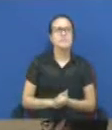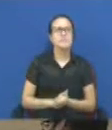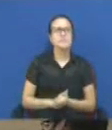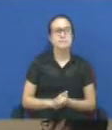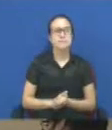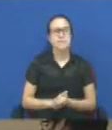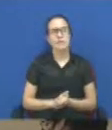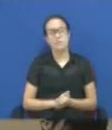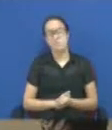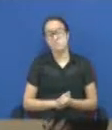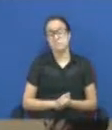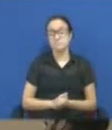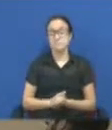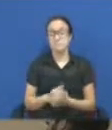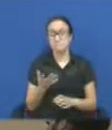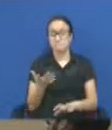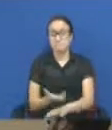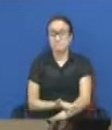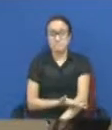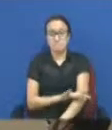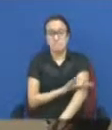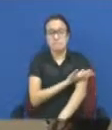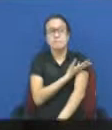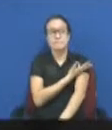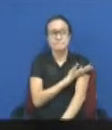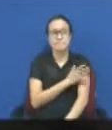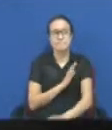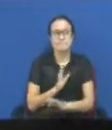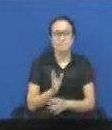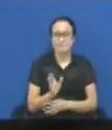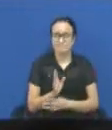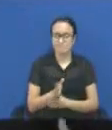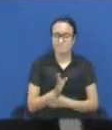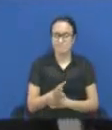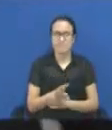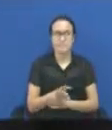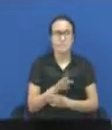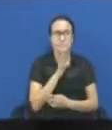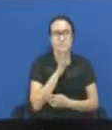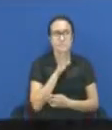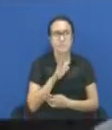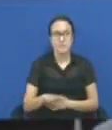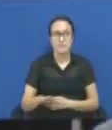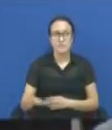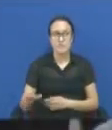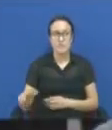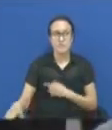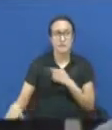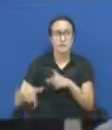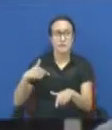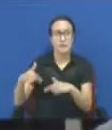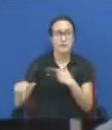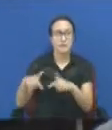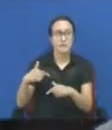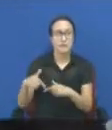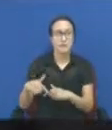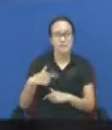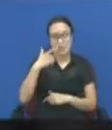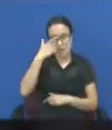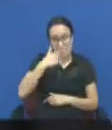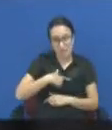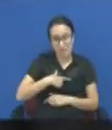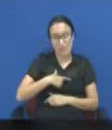Posso falar que eu senti na pele já sobre o trabalho infantil, né? Comecei a trabalhar com 9 anos de